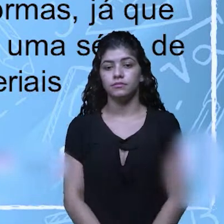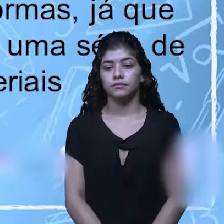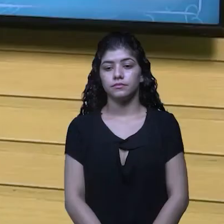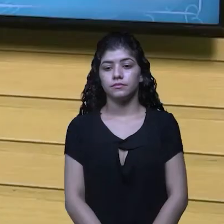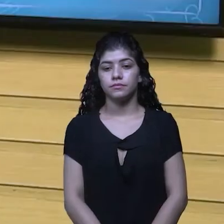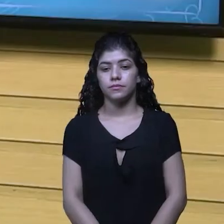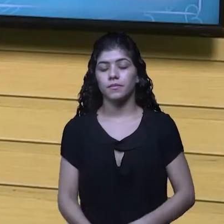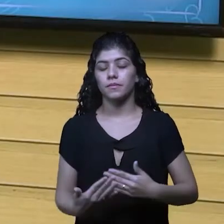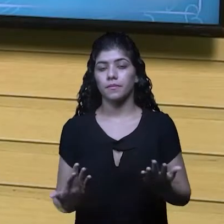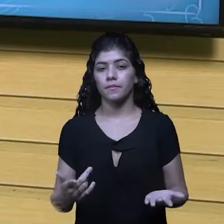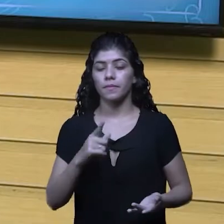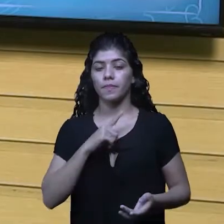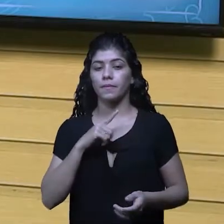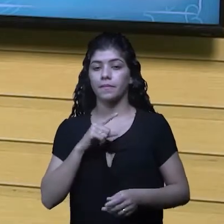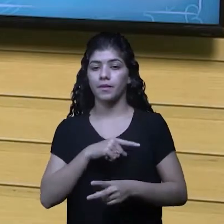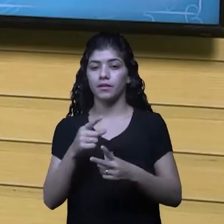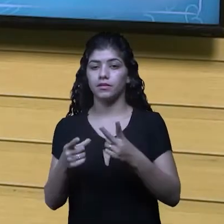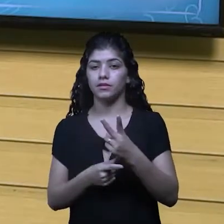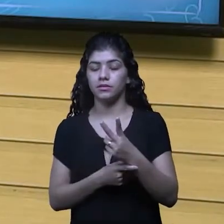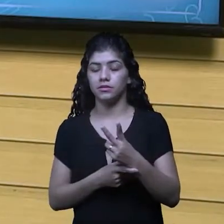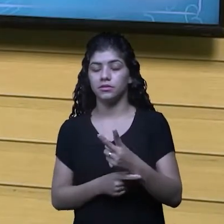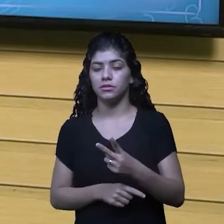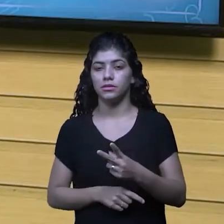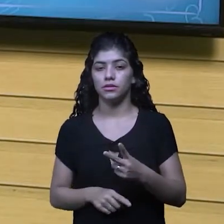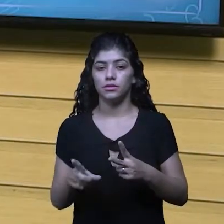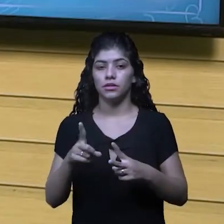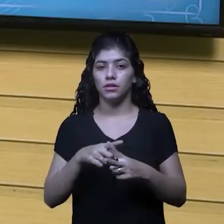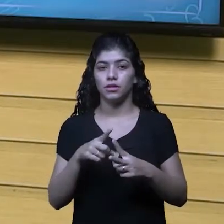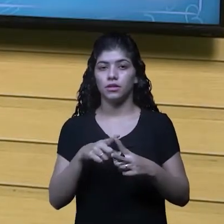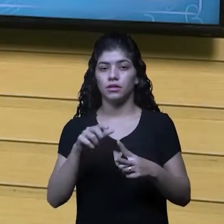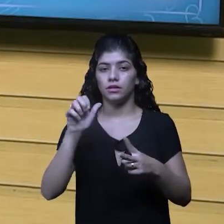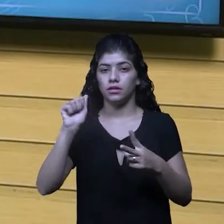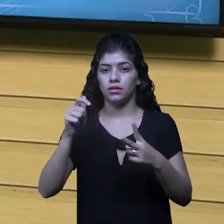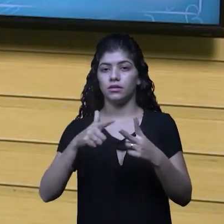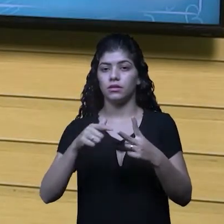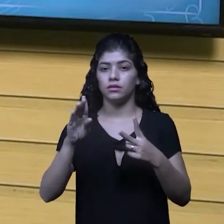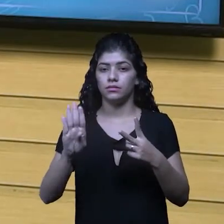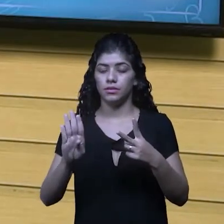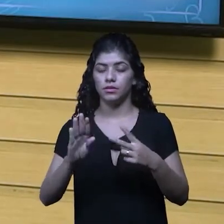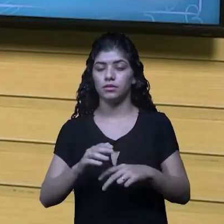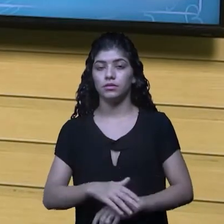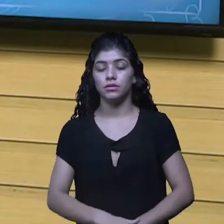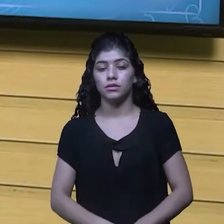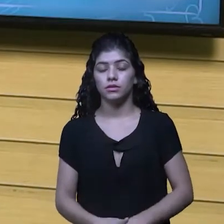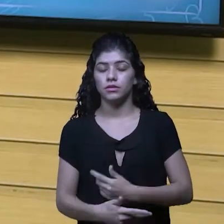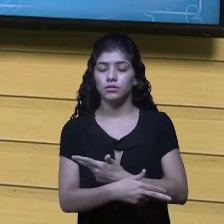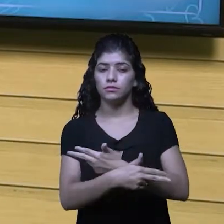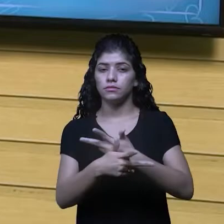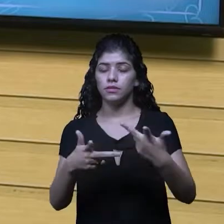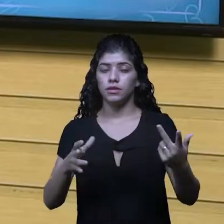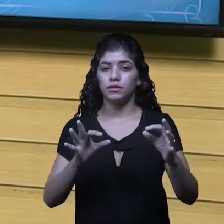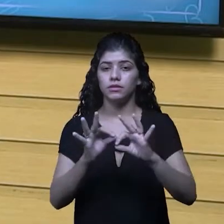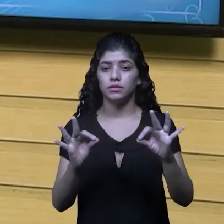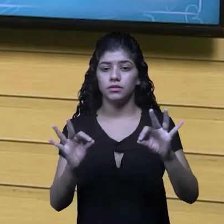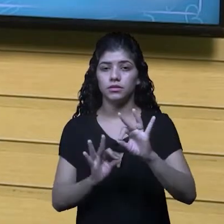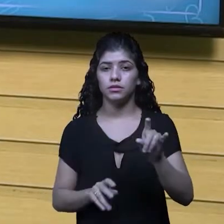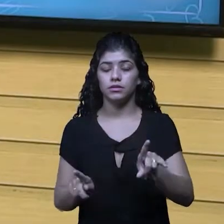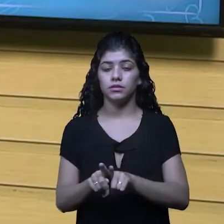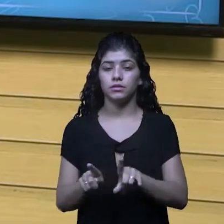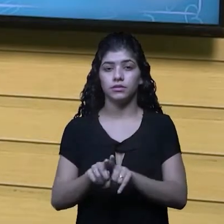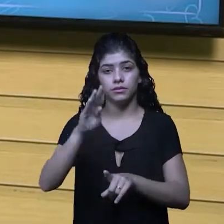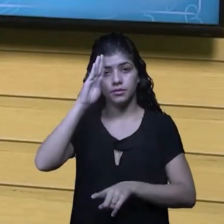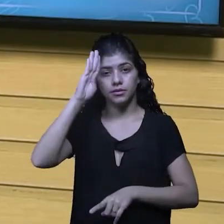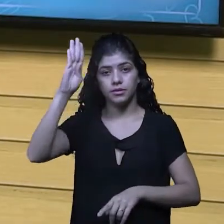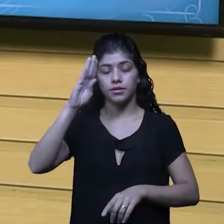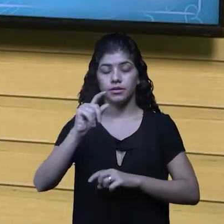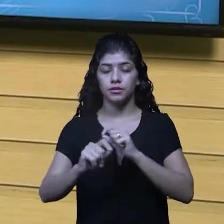processo. Então aqui nós temos esses dois tipos de medida. Como são feitas várias e várias medidas, nós vamos principalmente